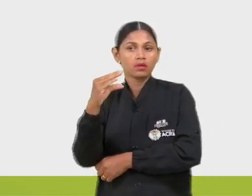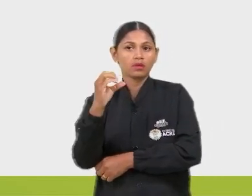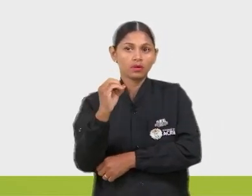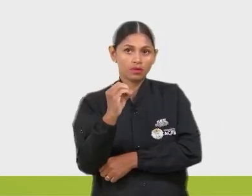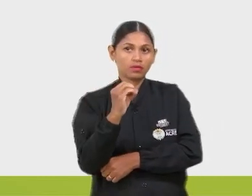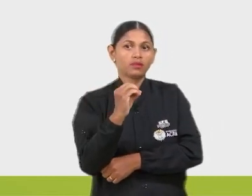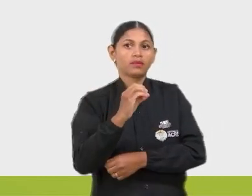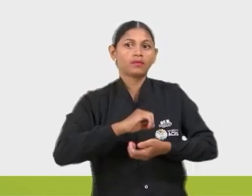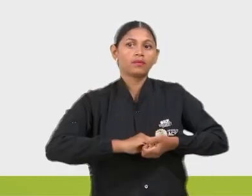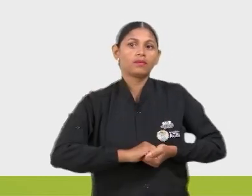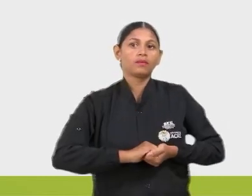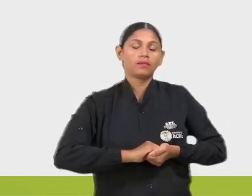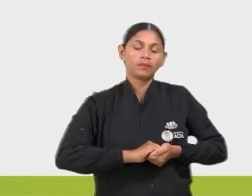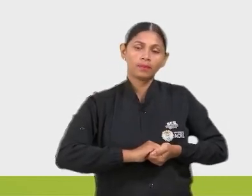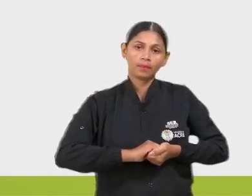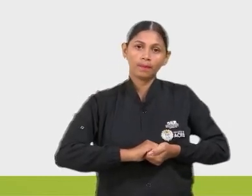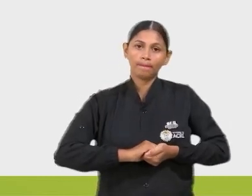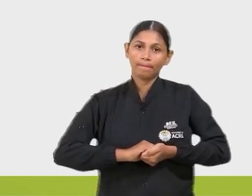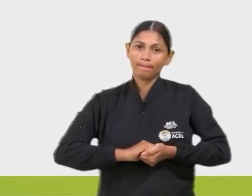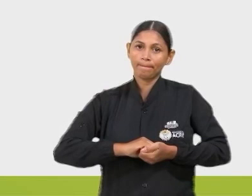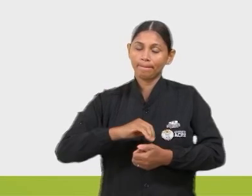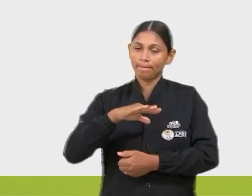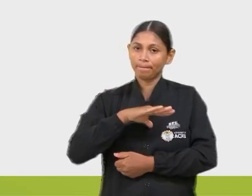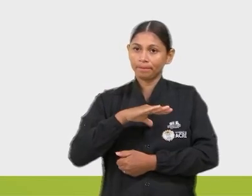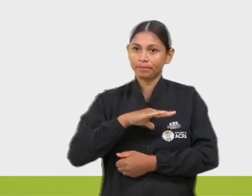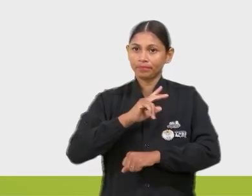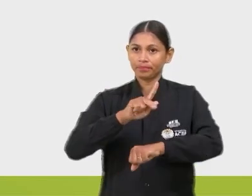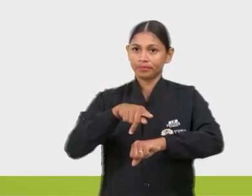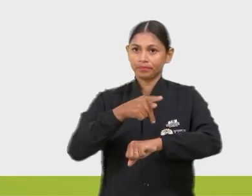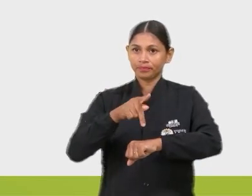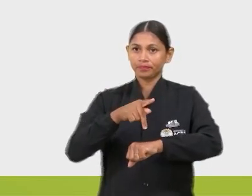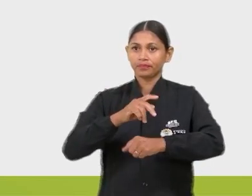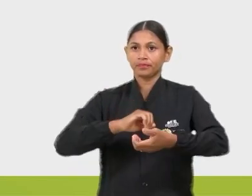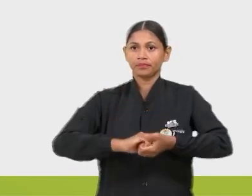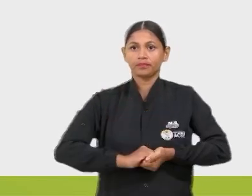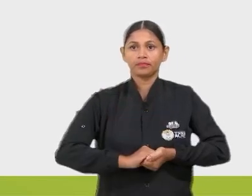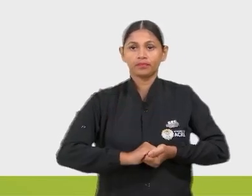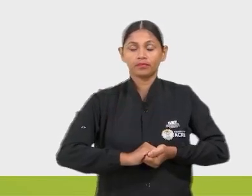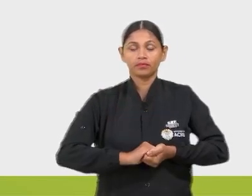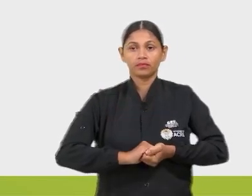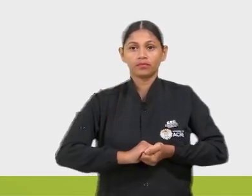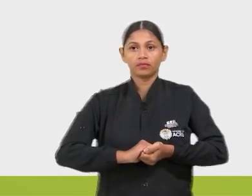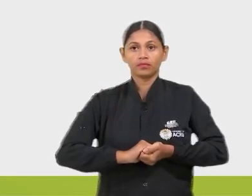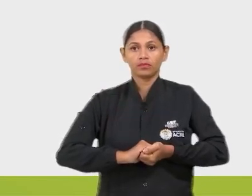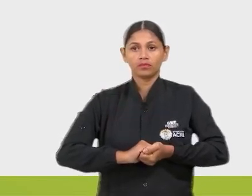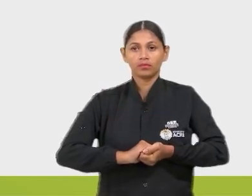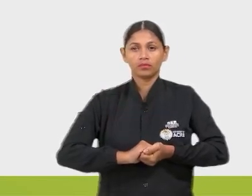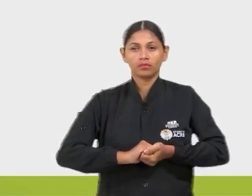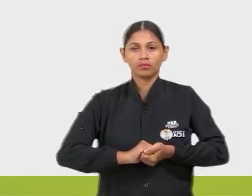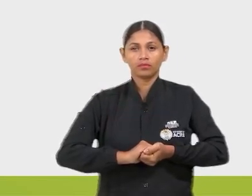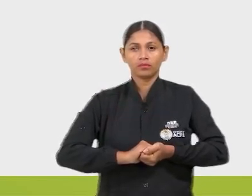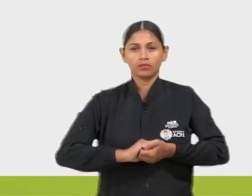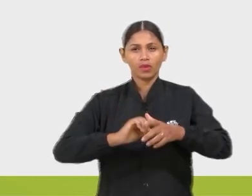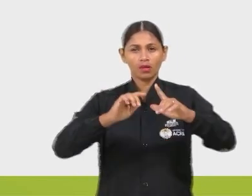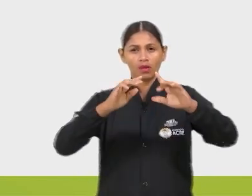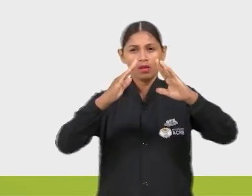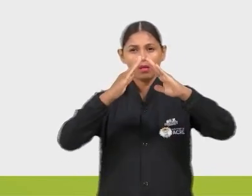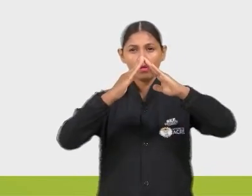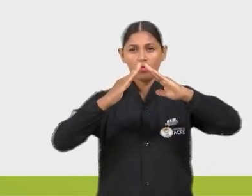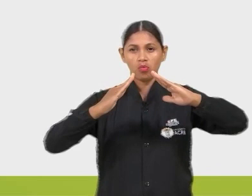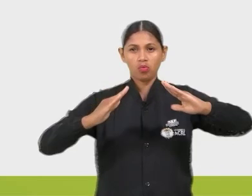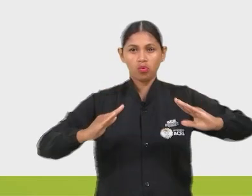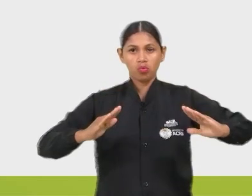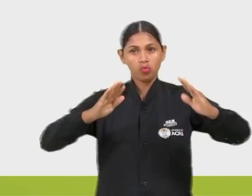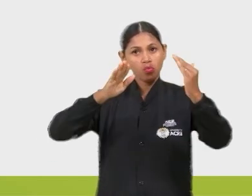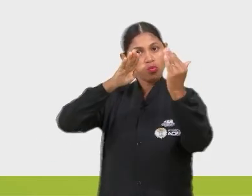Shenzhen. Eu vou ver se eu consigo falar esse nome, no México, né? Geometricamente, esse templo pode ser representado por um tronco reto de pirâmide,